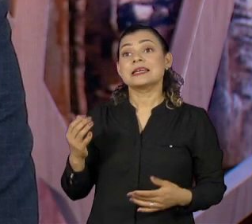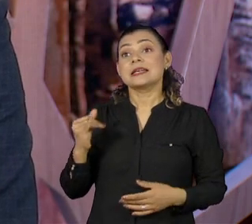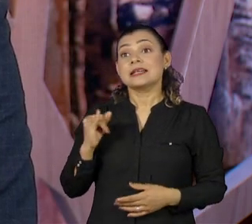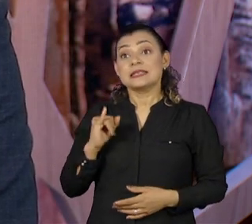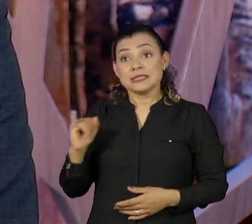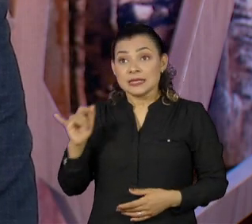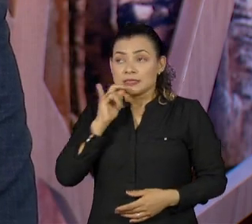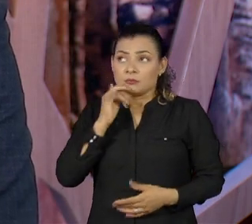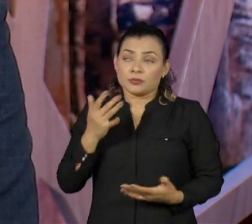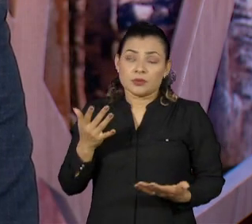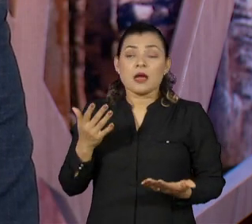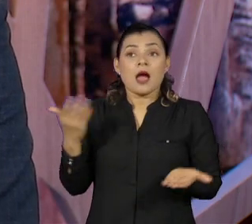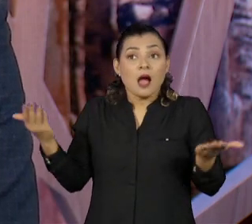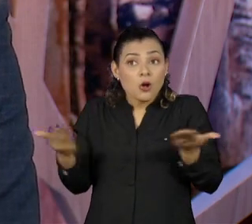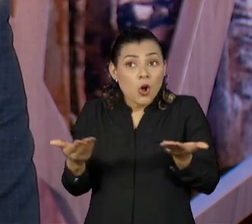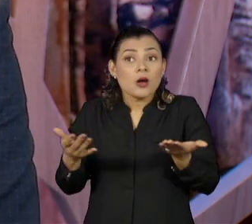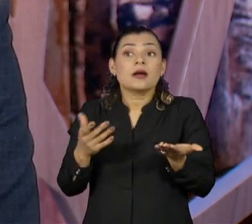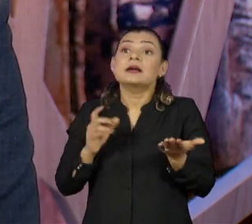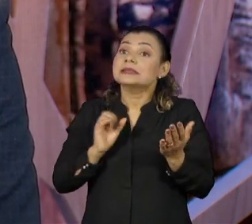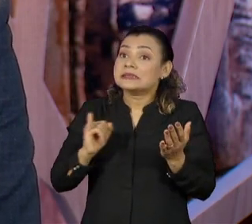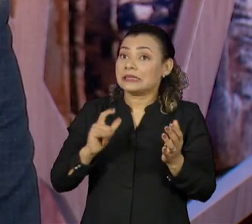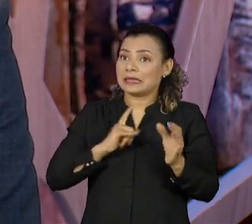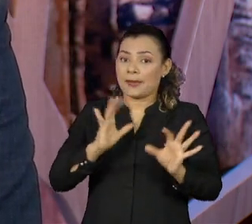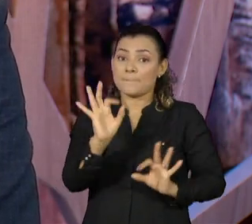se estabelece